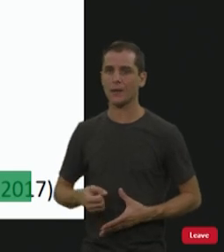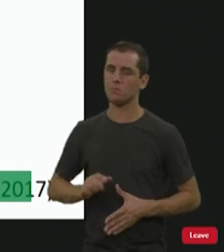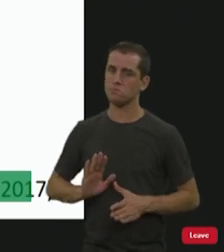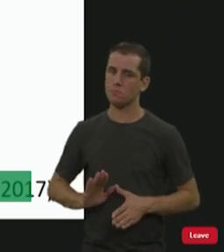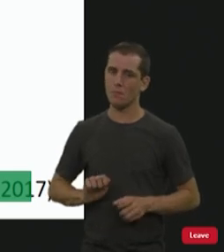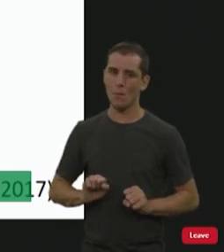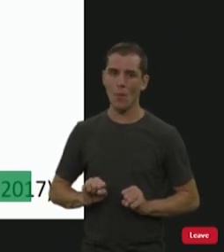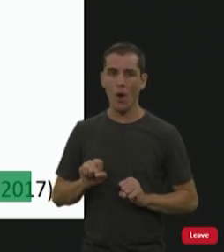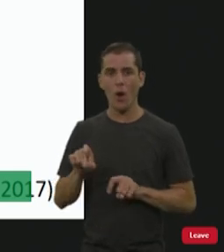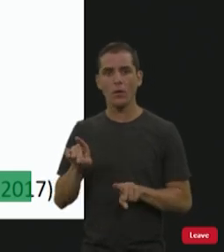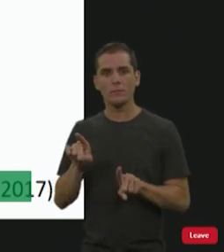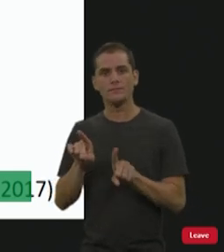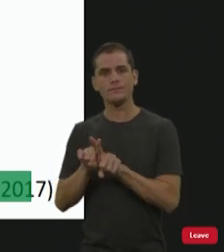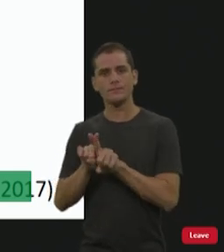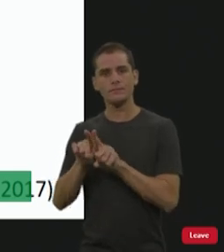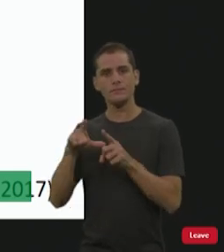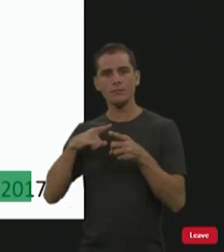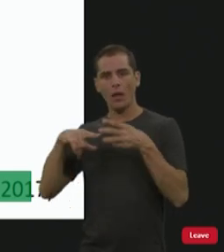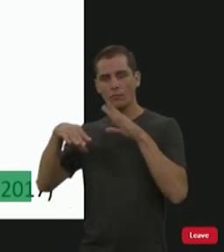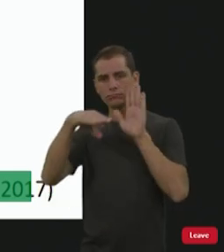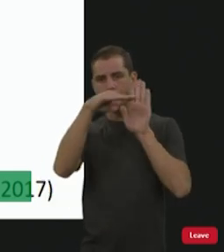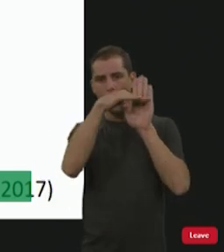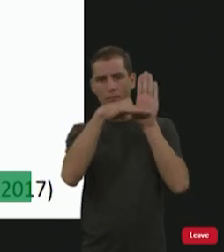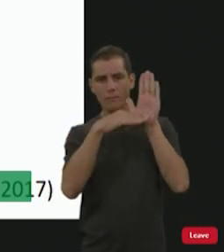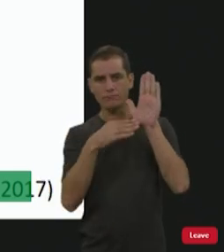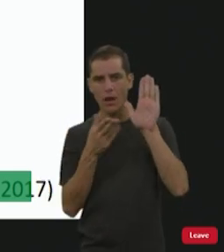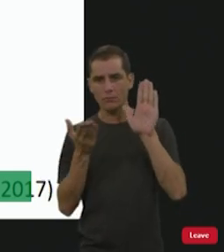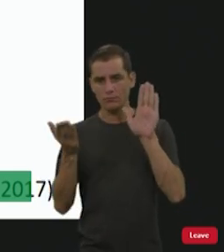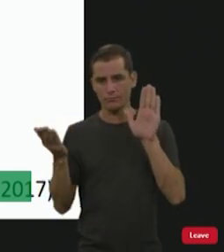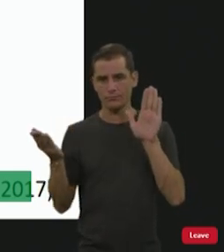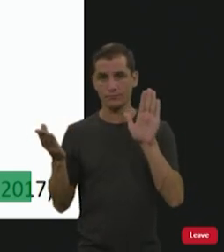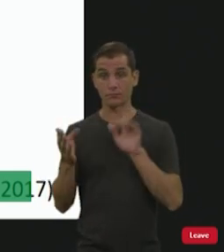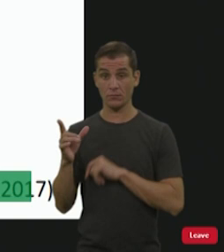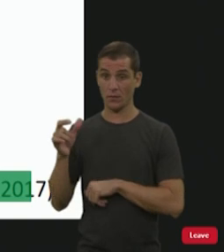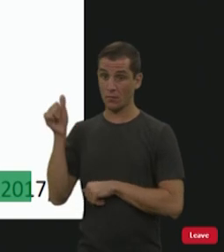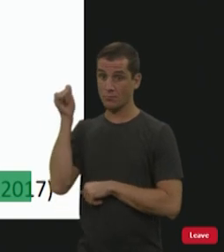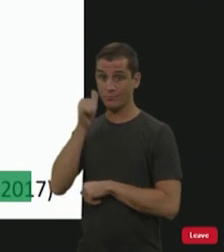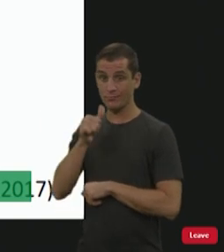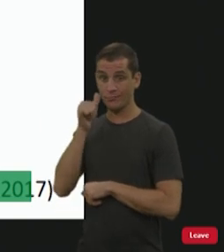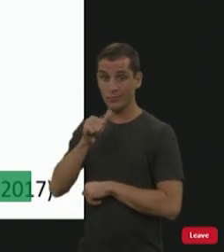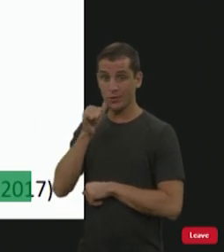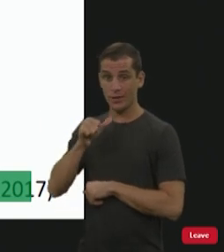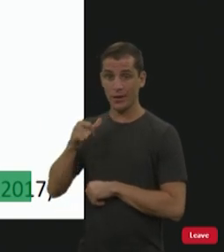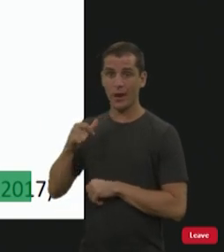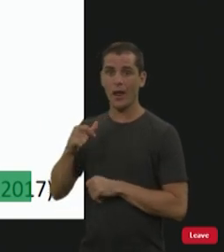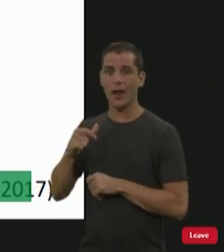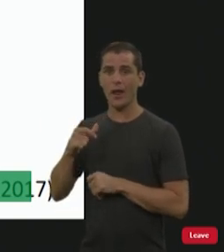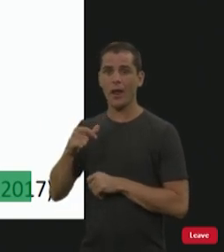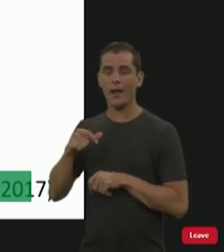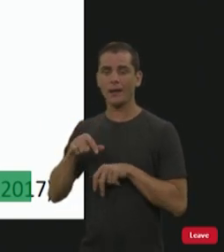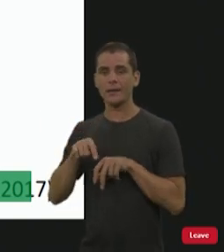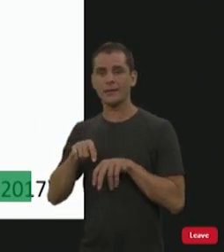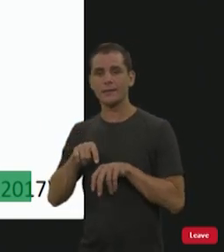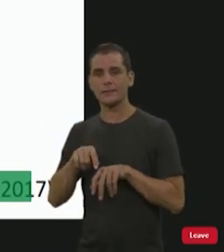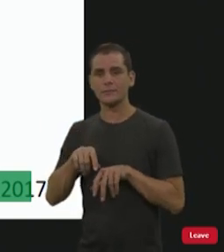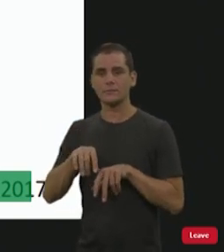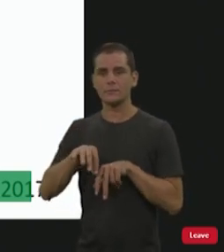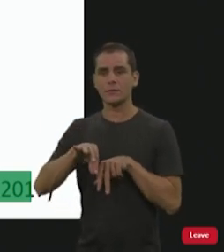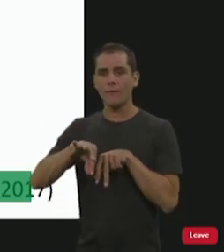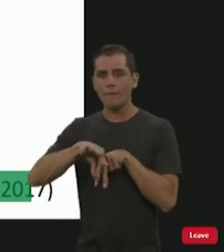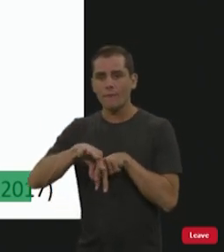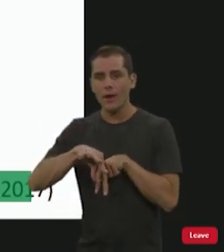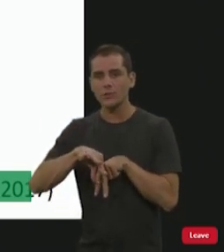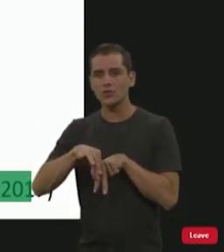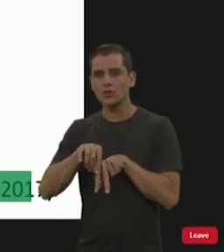apetite voraz, são nas mulheres aumento de clitóris e hirsutismo e na